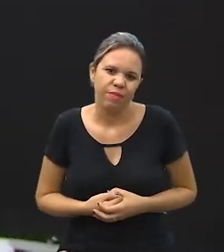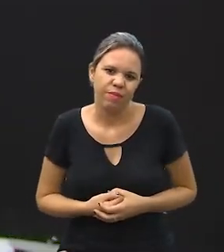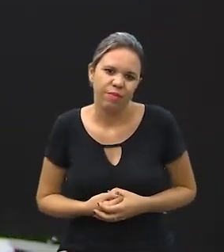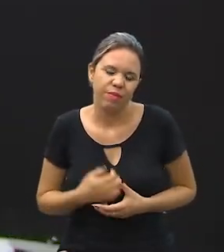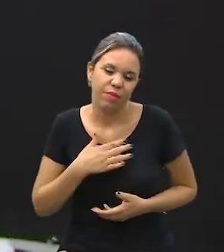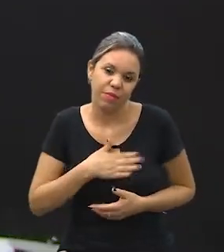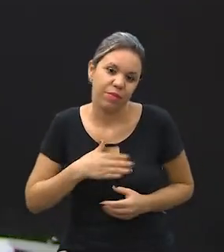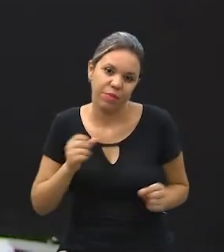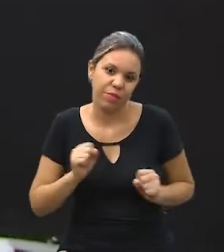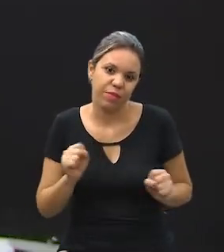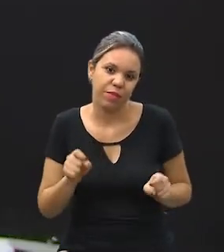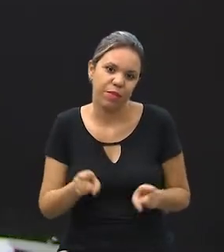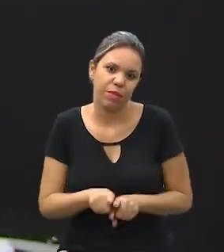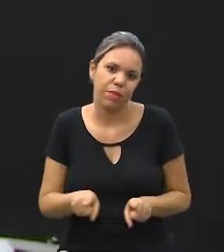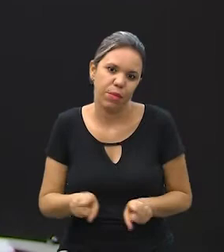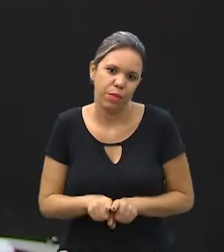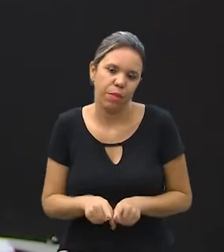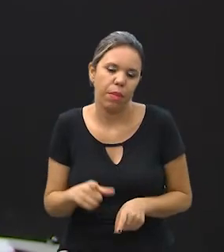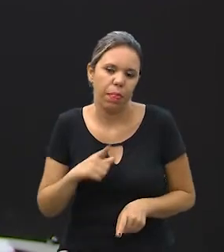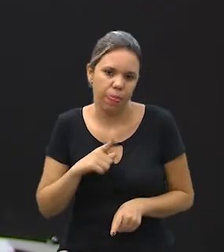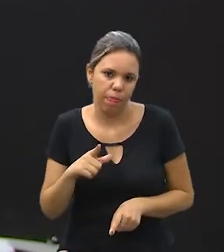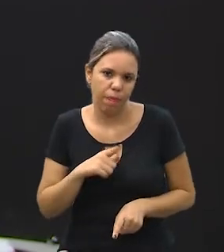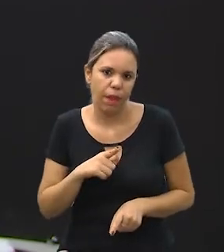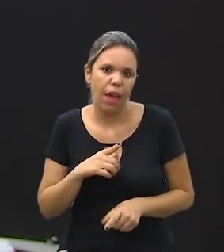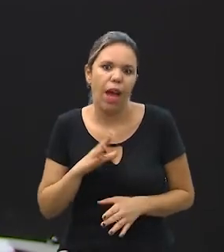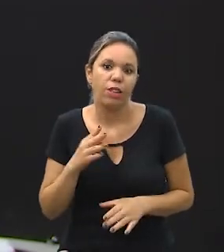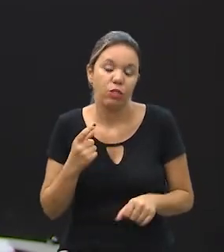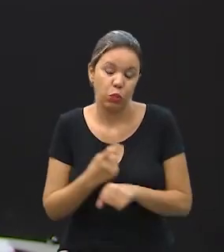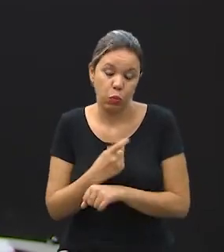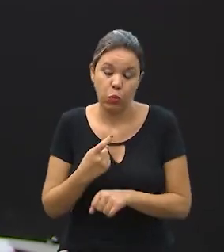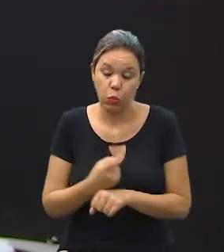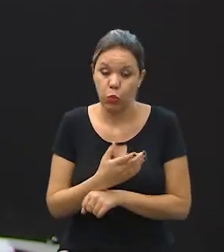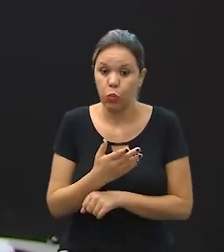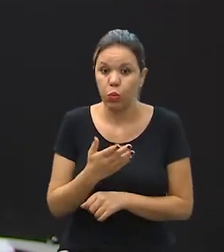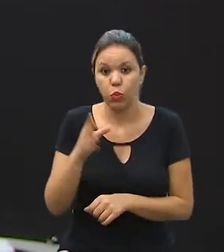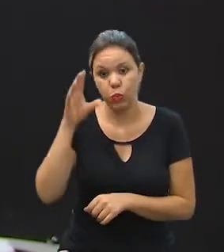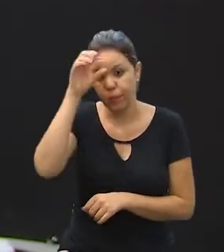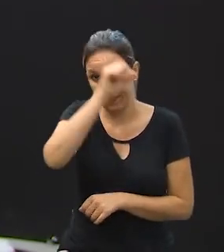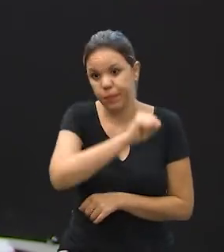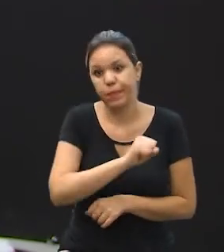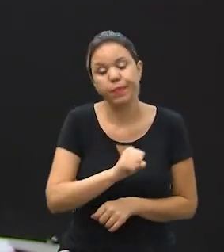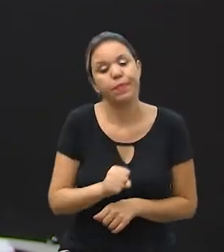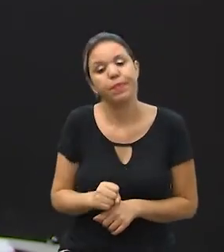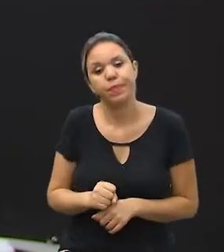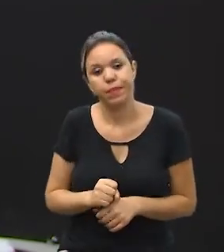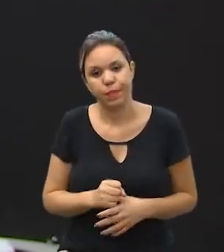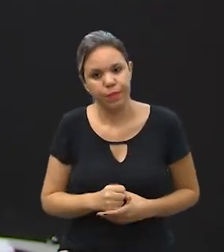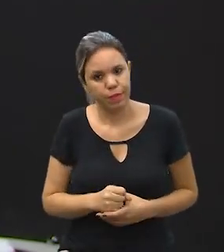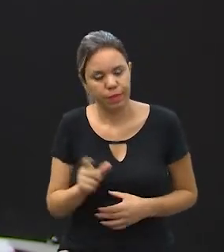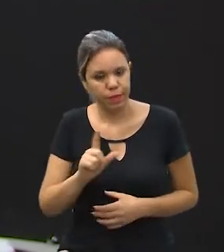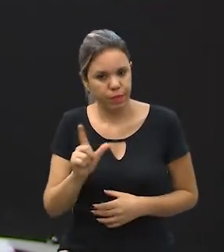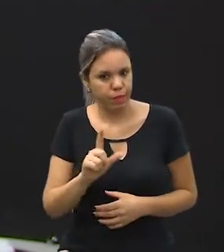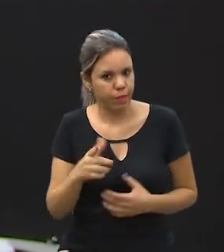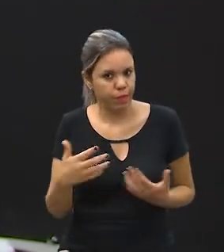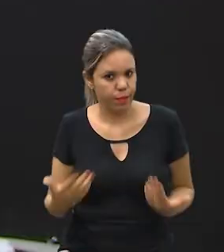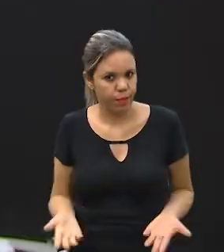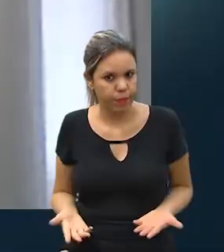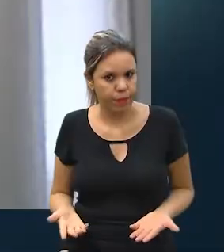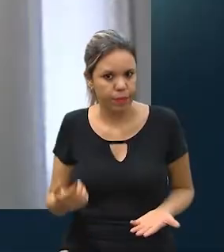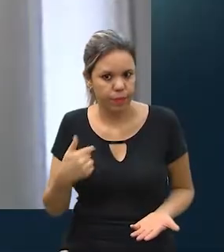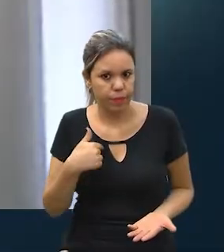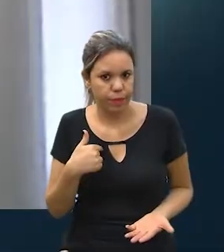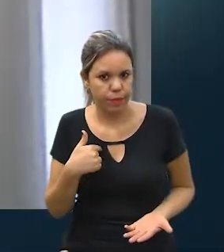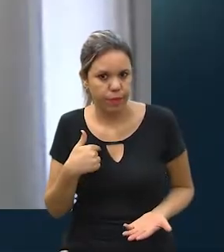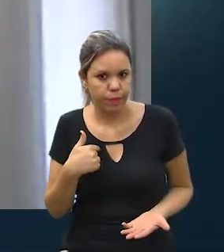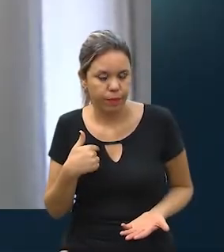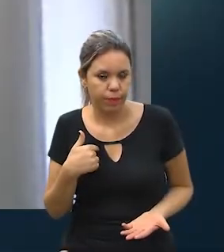assim, adoraria. Eu também tem sido uma descoberta para mim, eu vou confessar, né? Porque lógico a gente, assim, é que eu,